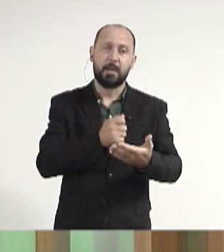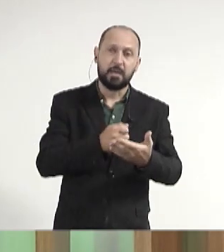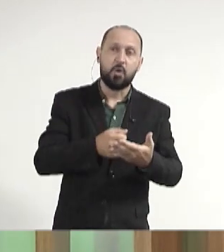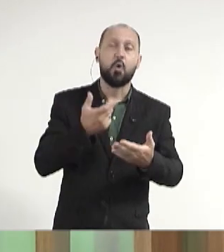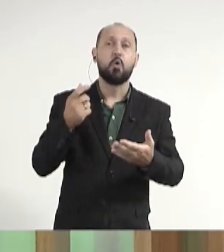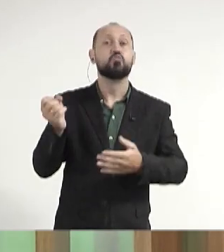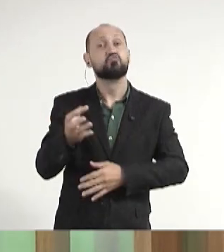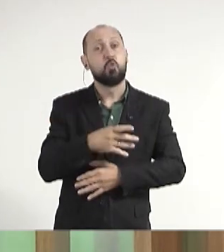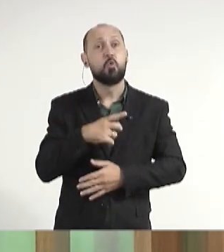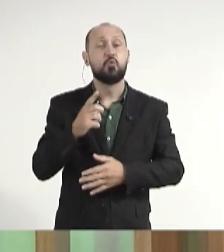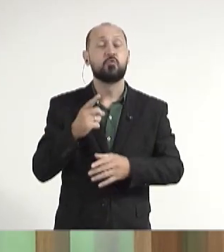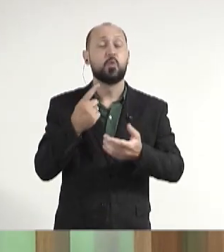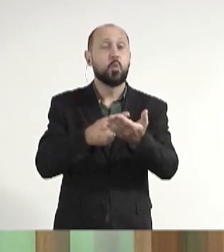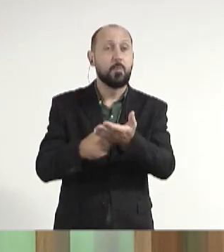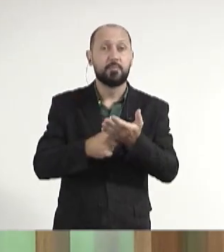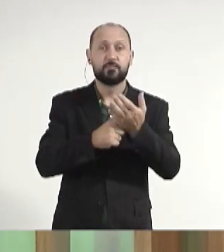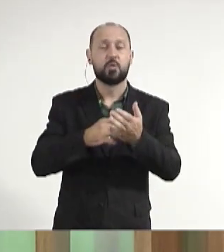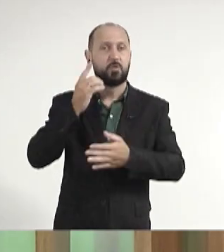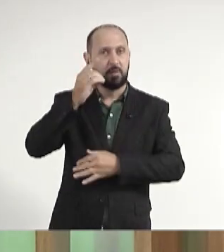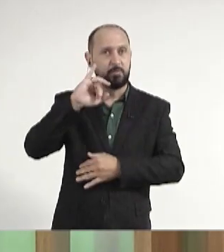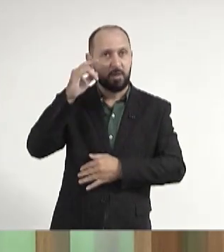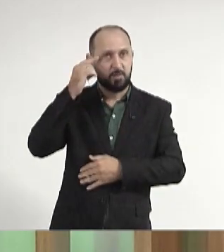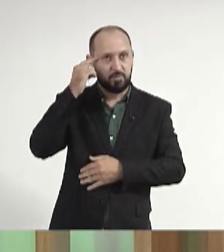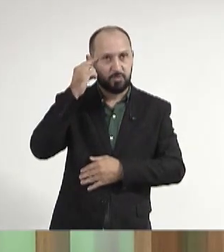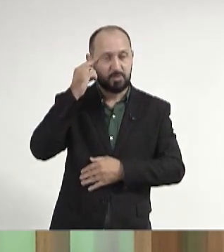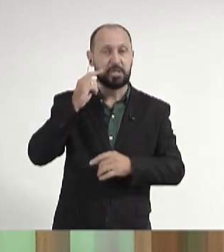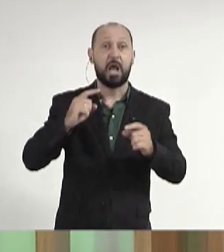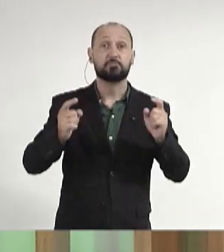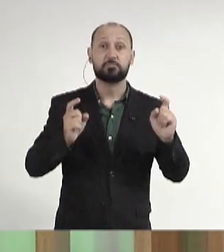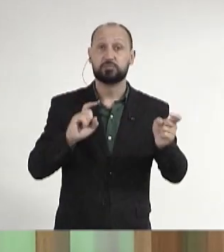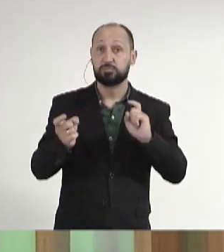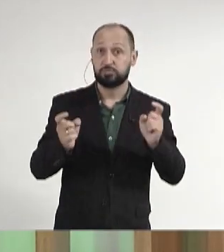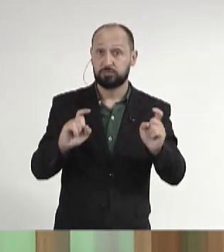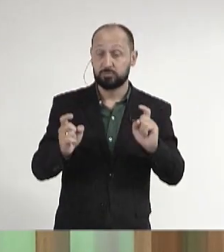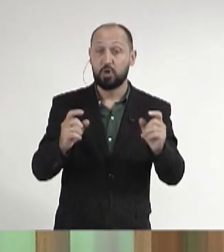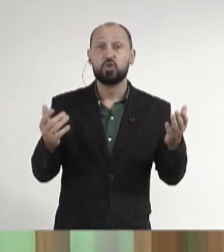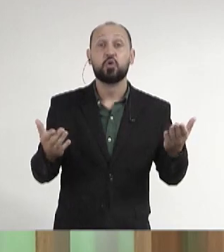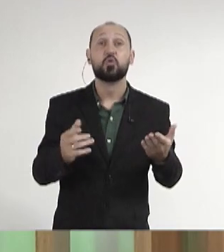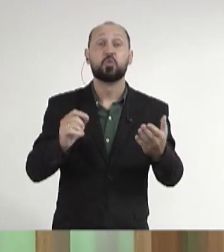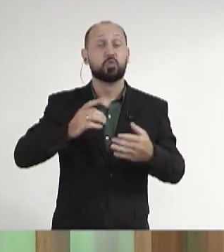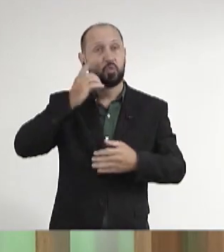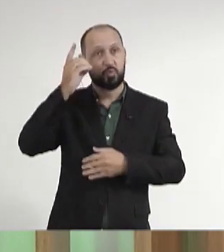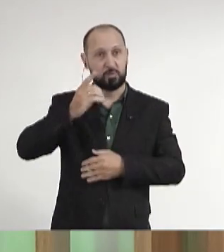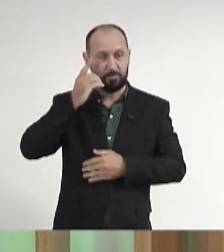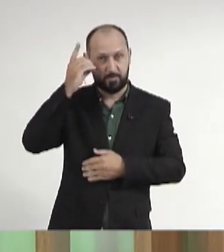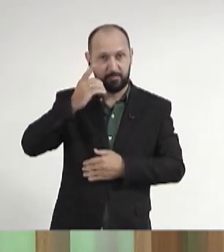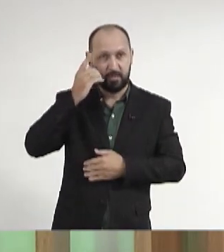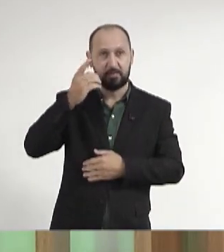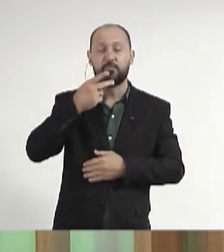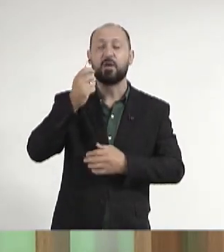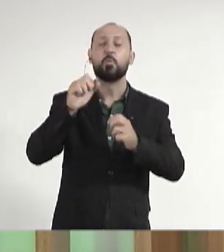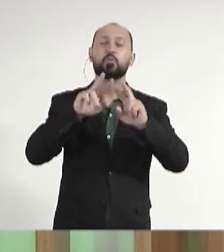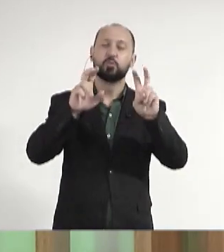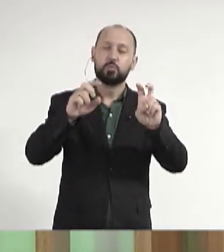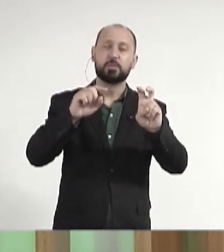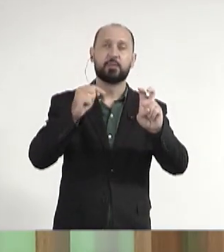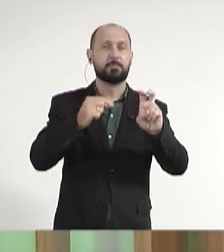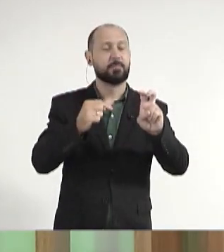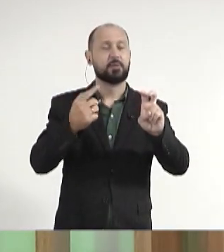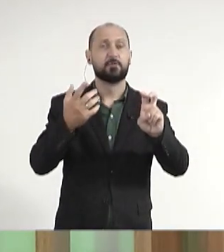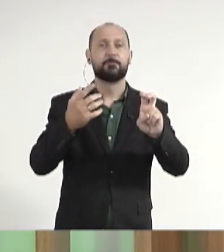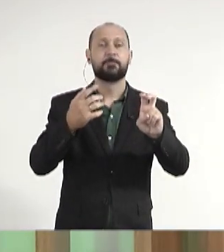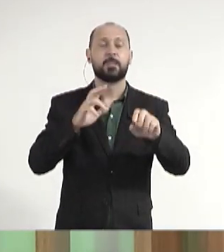relicitação, deputado Roberto Achioca, já no grande expediente da sessão de hoje, deputado que inclusive fala muito sobre essa questão